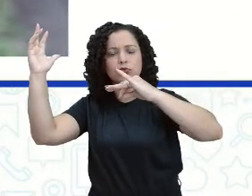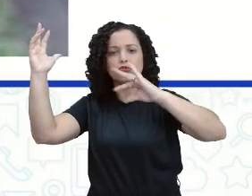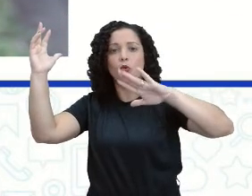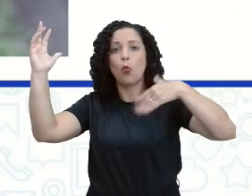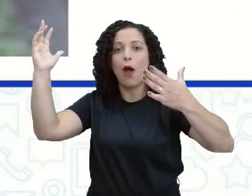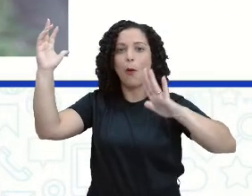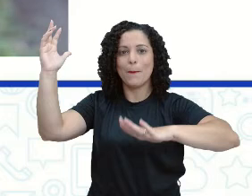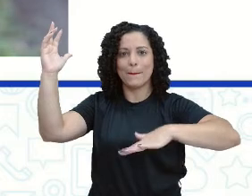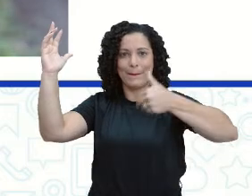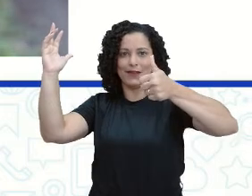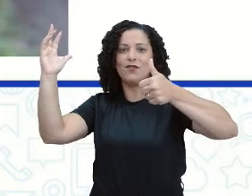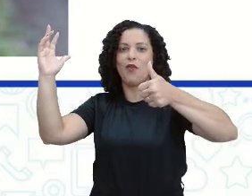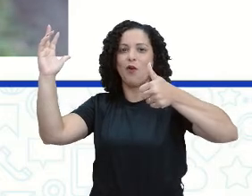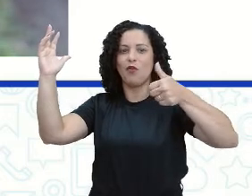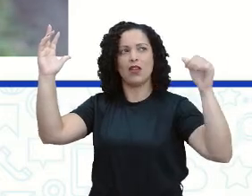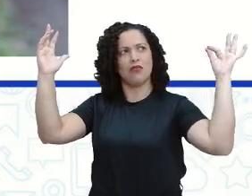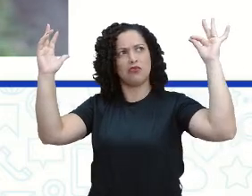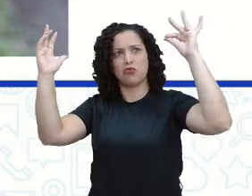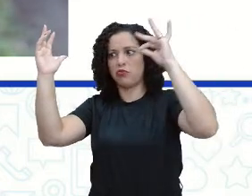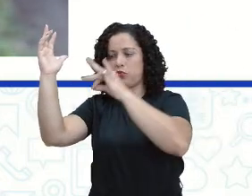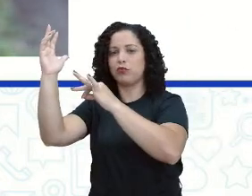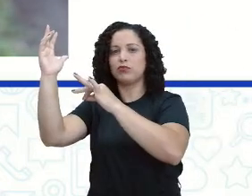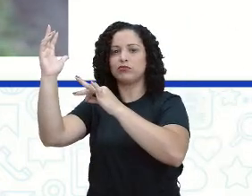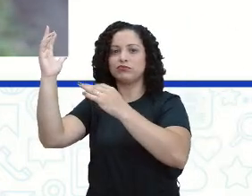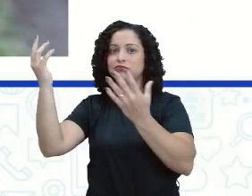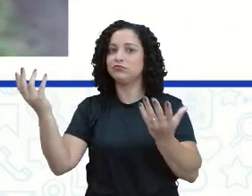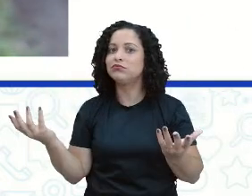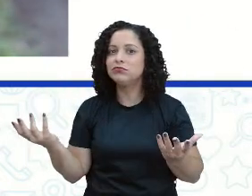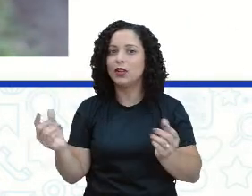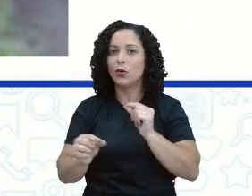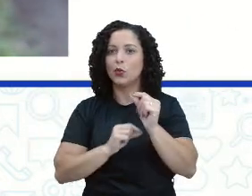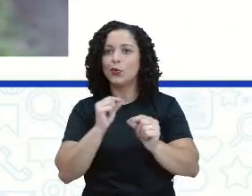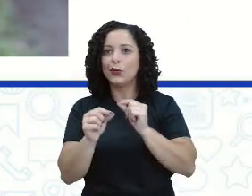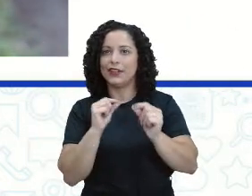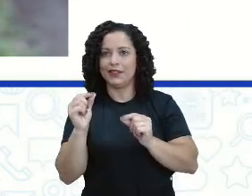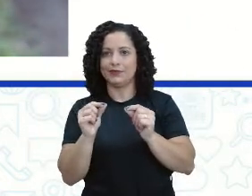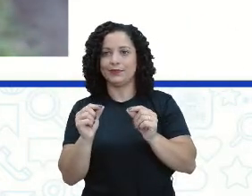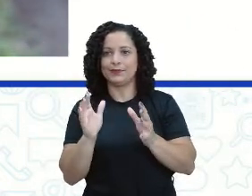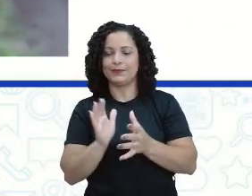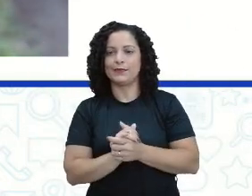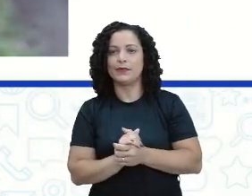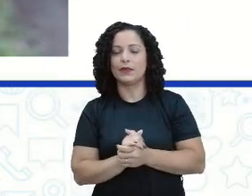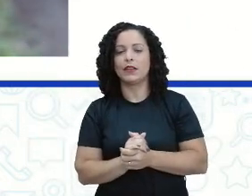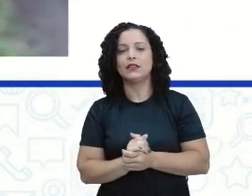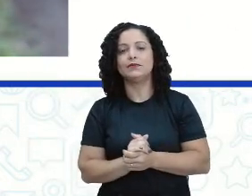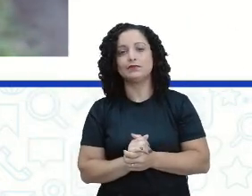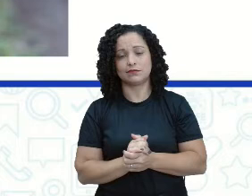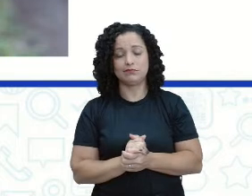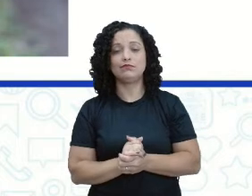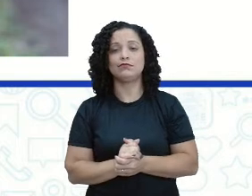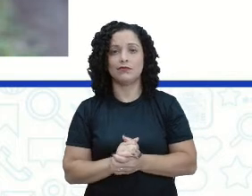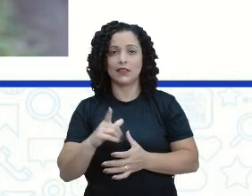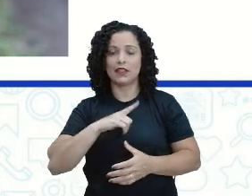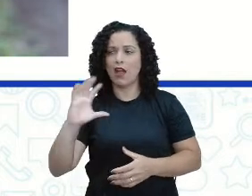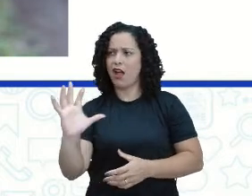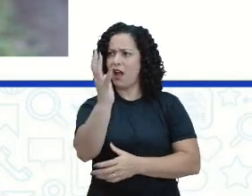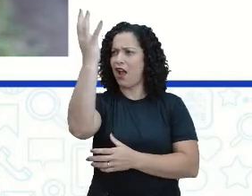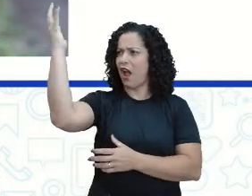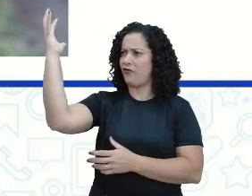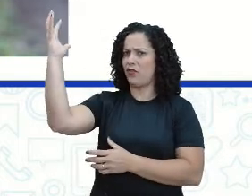seriam presas fáceis? Às vezes ia passando uma árvore, um predador, né, um pequeno pássaro, e ele